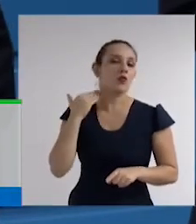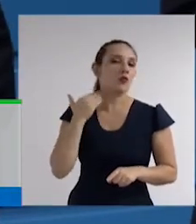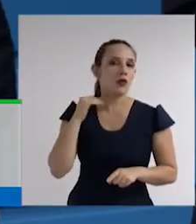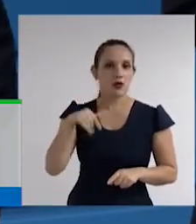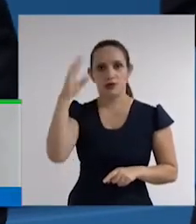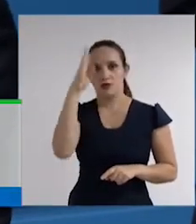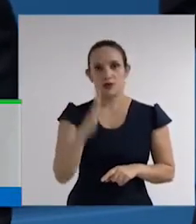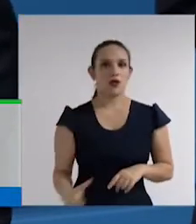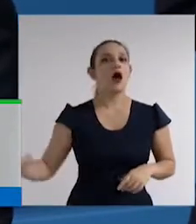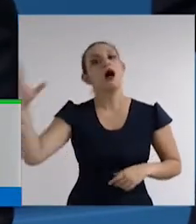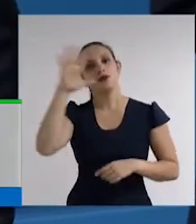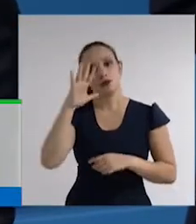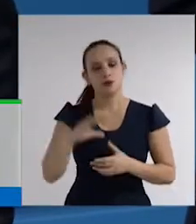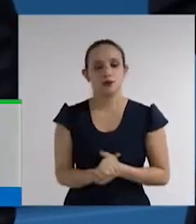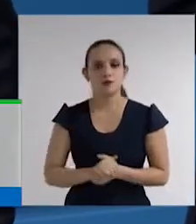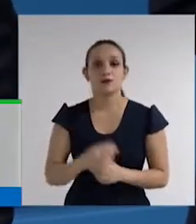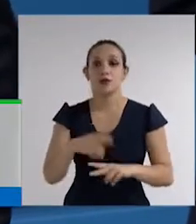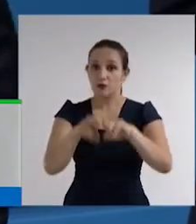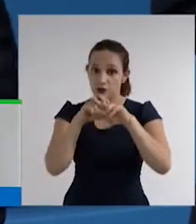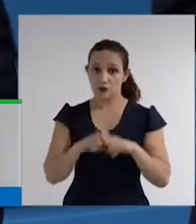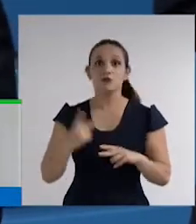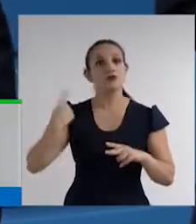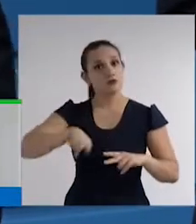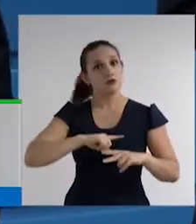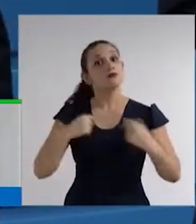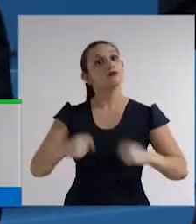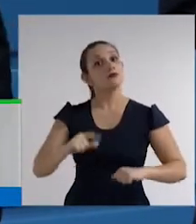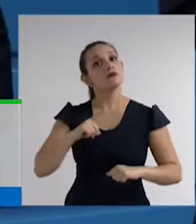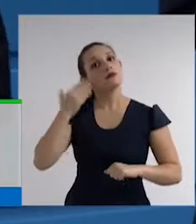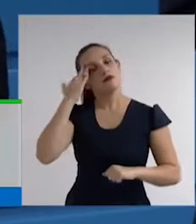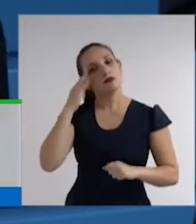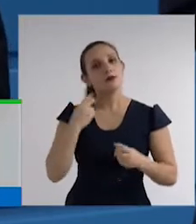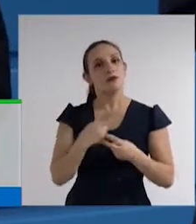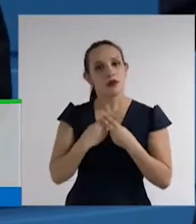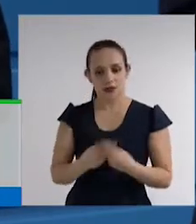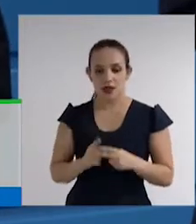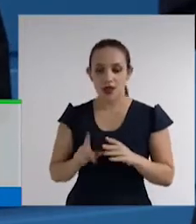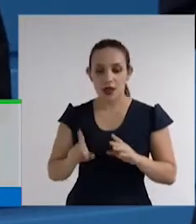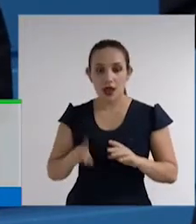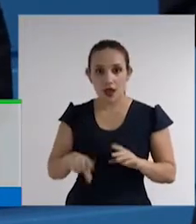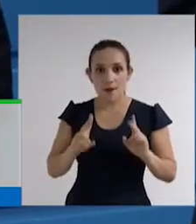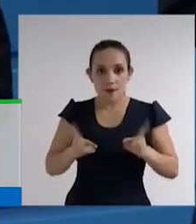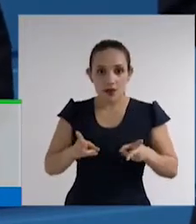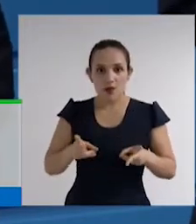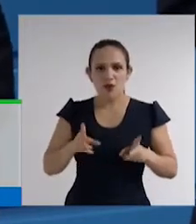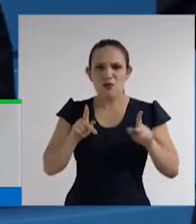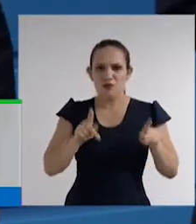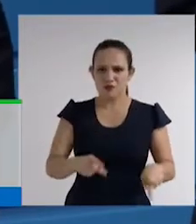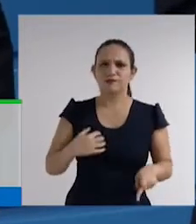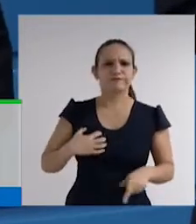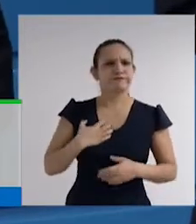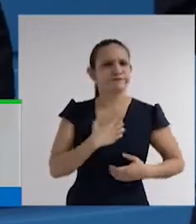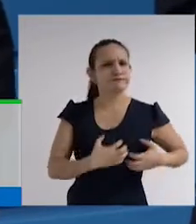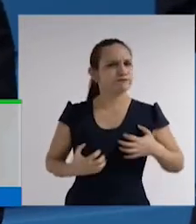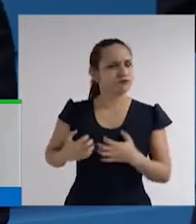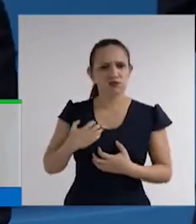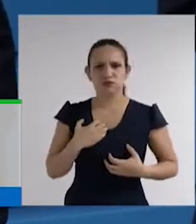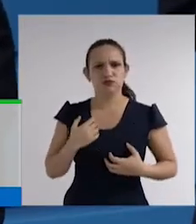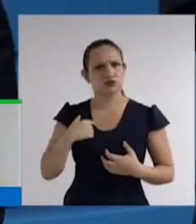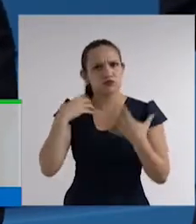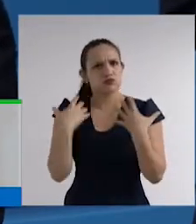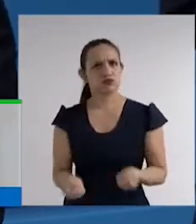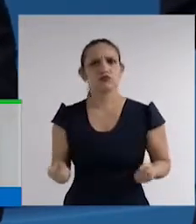Nacional. Então, nós precisamos de compreender que o mesmo povo que se revolta contra a mão pesada